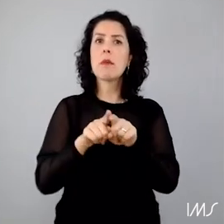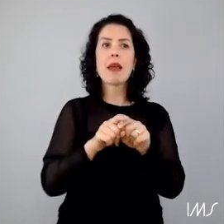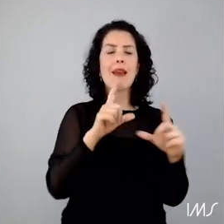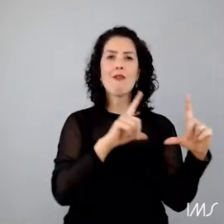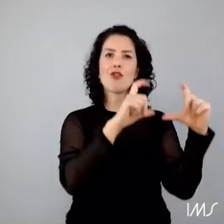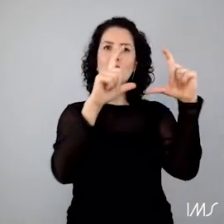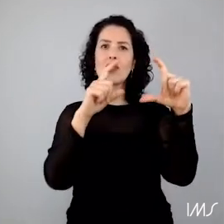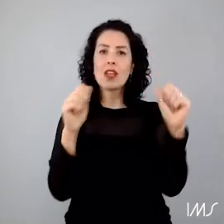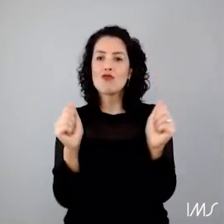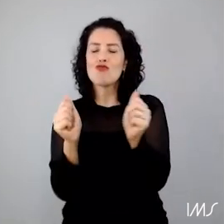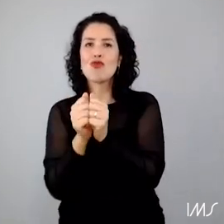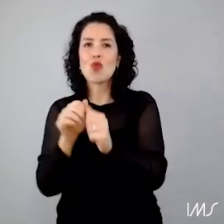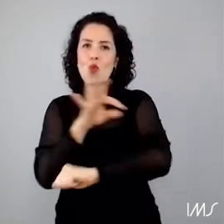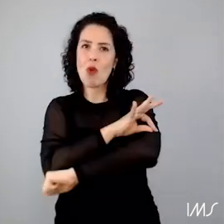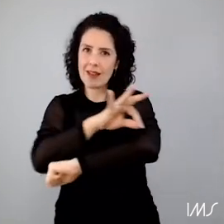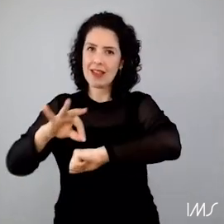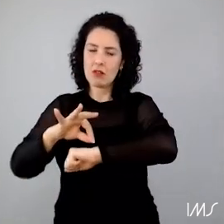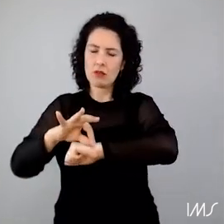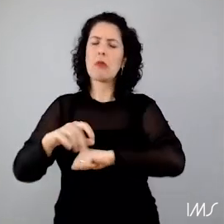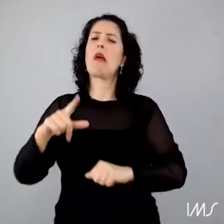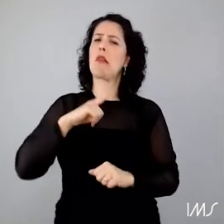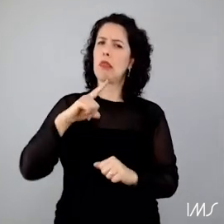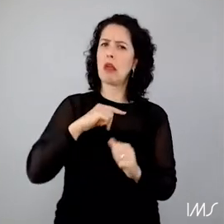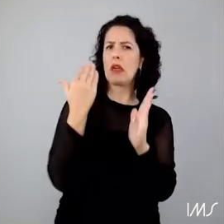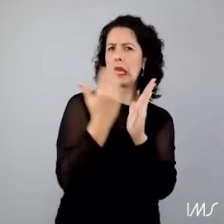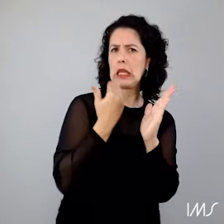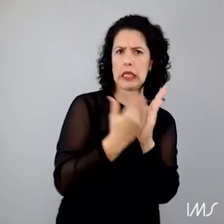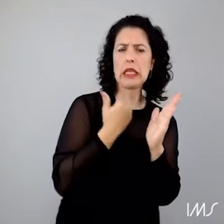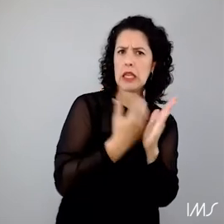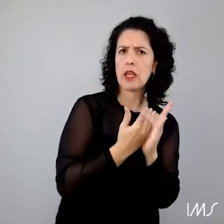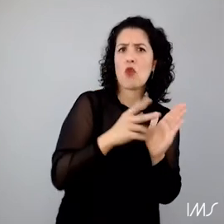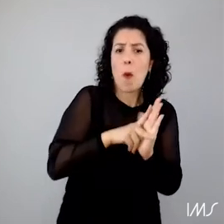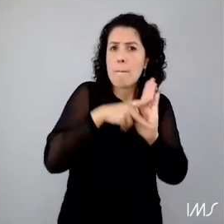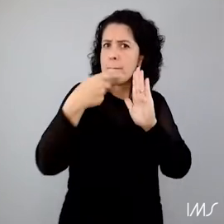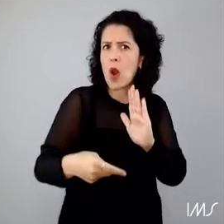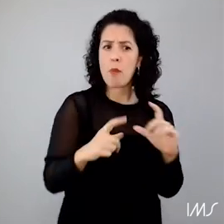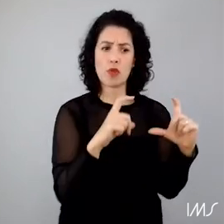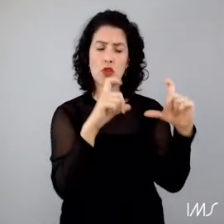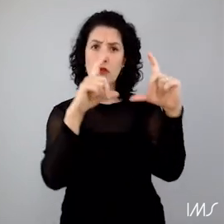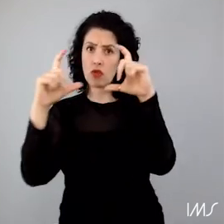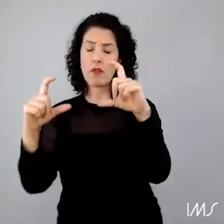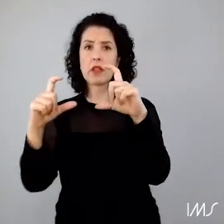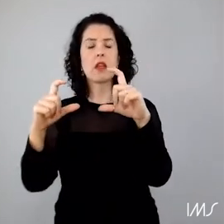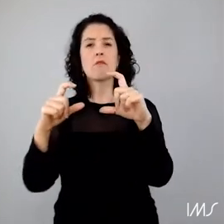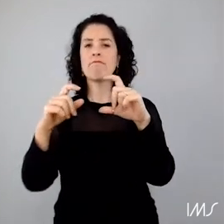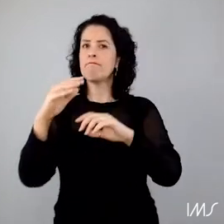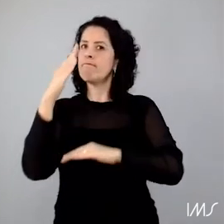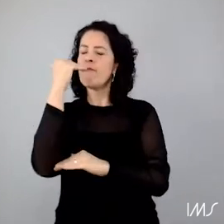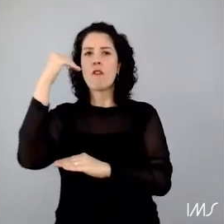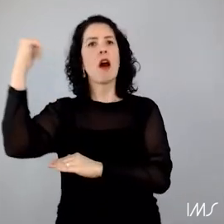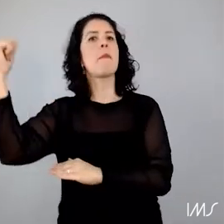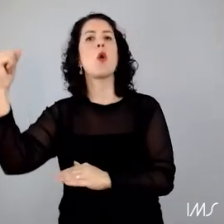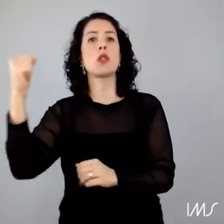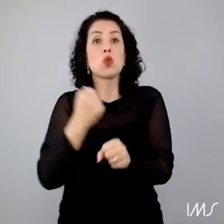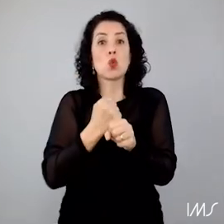fotografia com a arquitetura. Livros iconográficos tiveram seu auge nos anos 80, muitos deles patrocinados